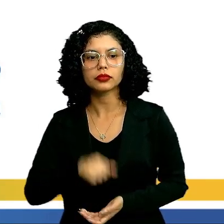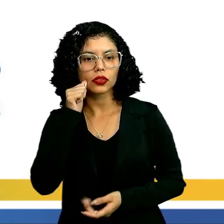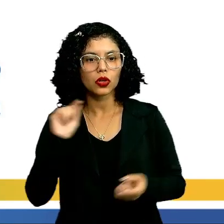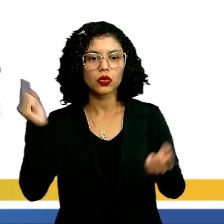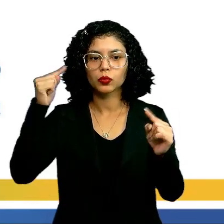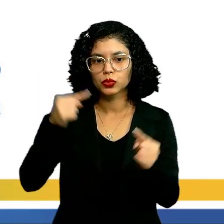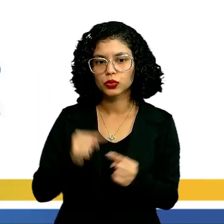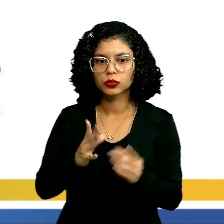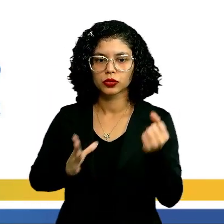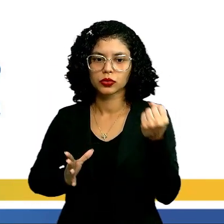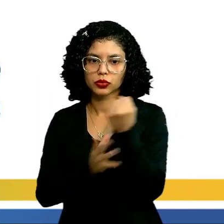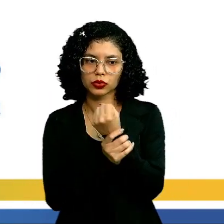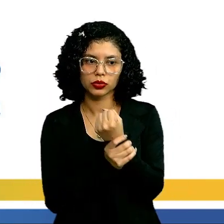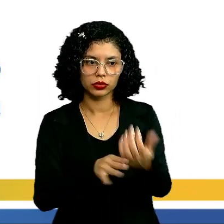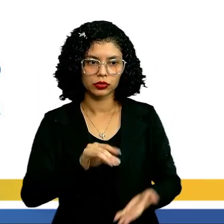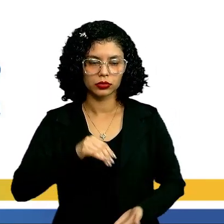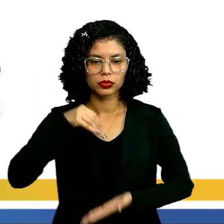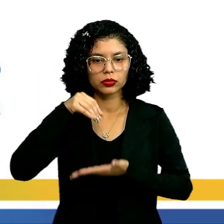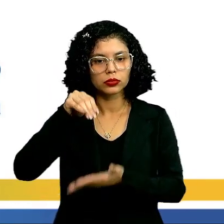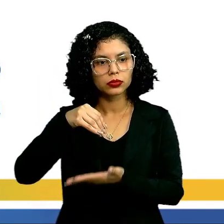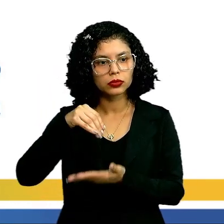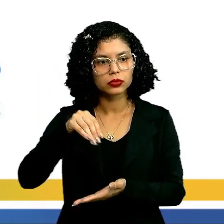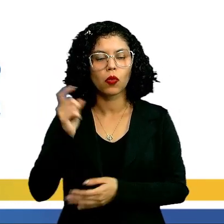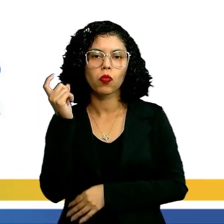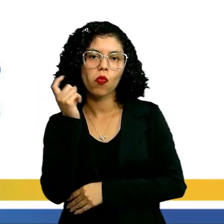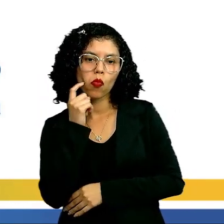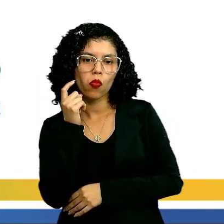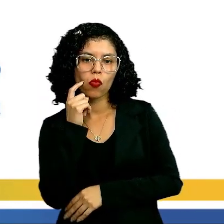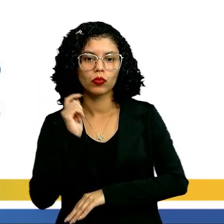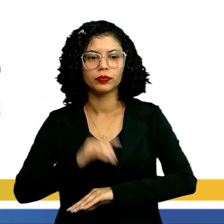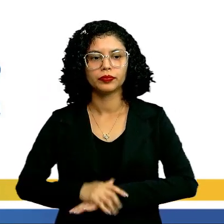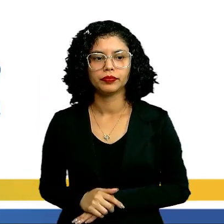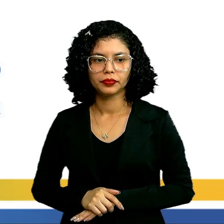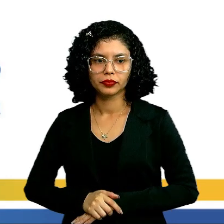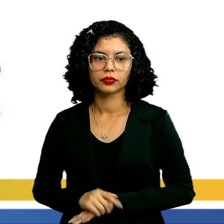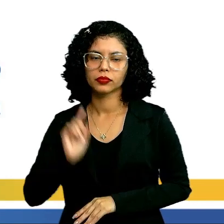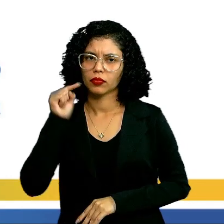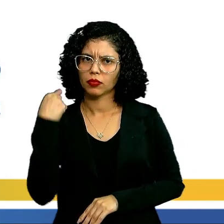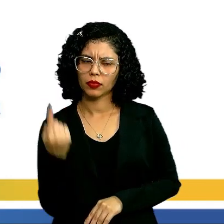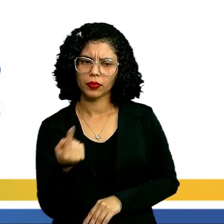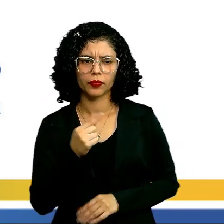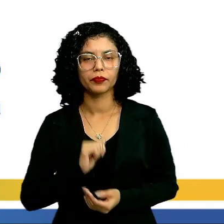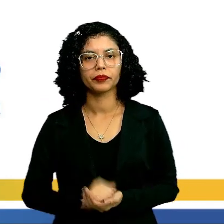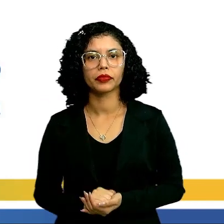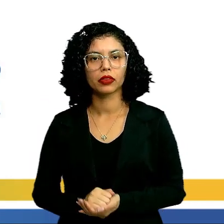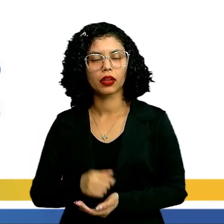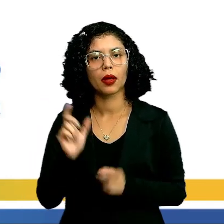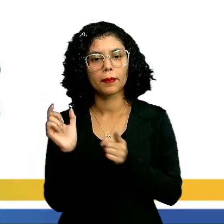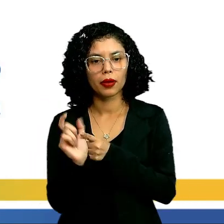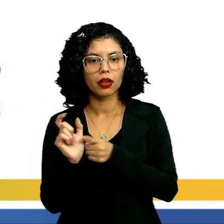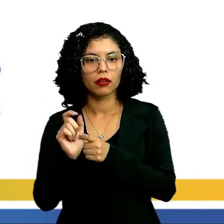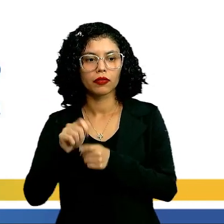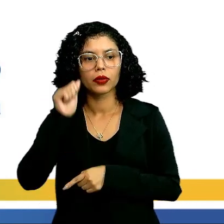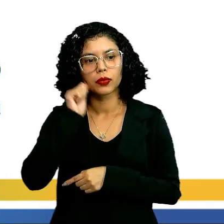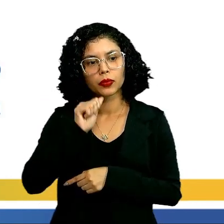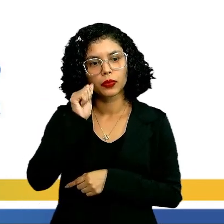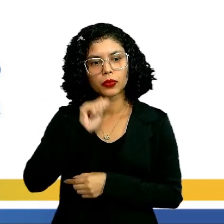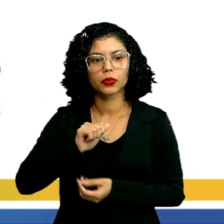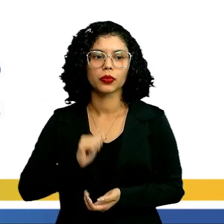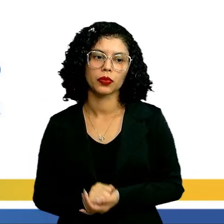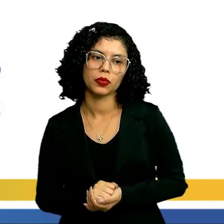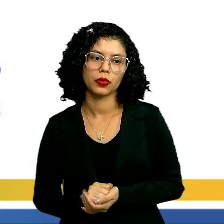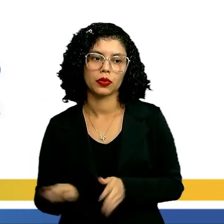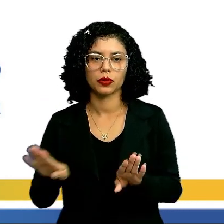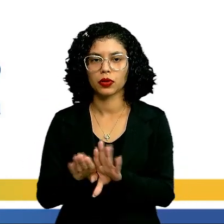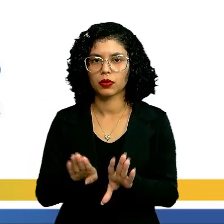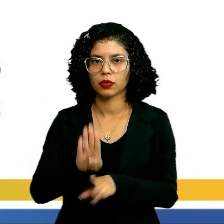A menina se aproximou segurando um saquinho cheio de balas. Observe que a palavra menina está em negrito e